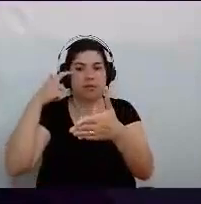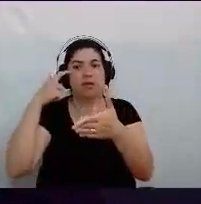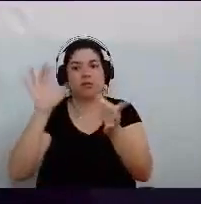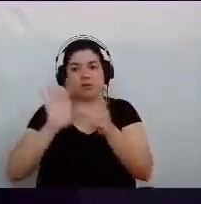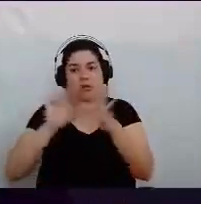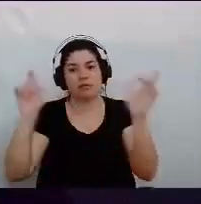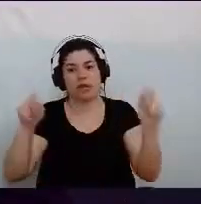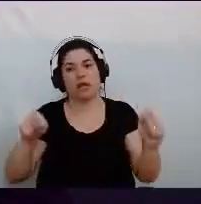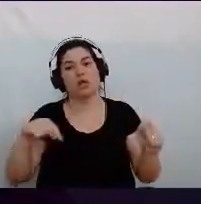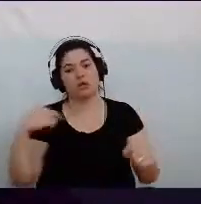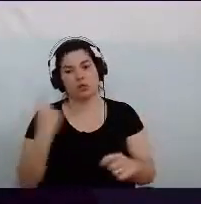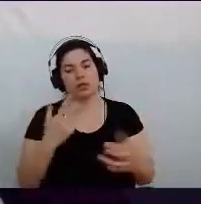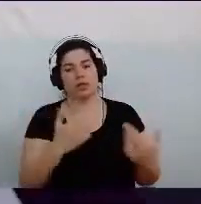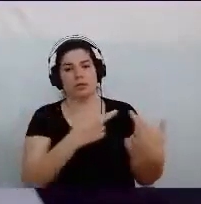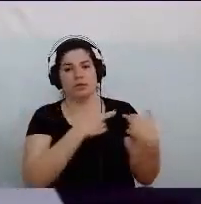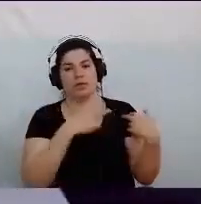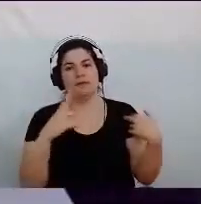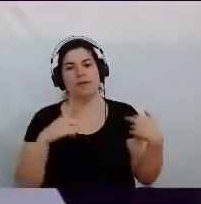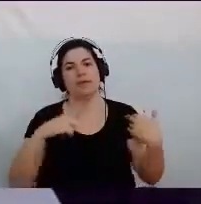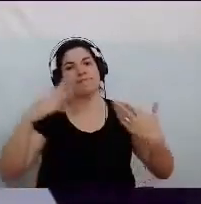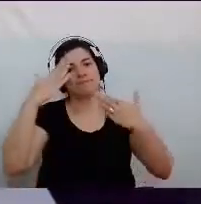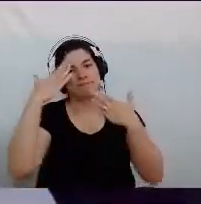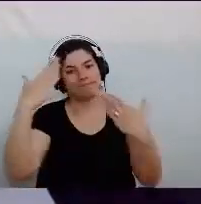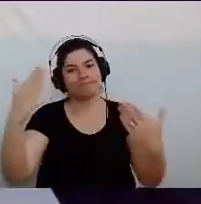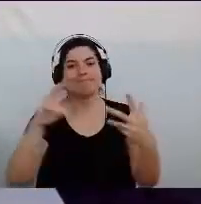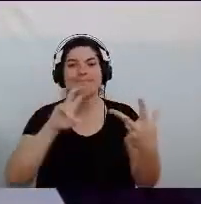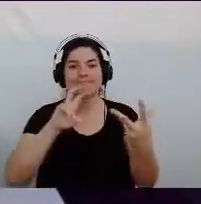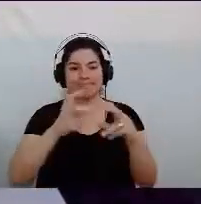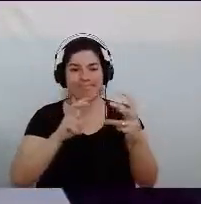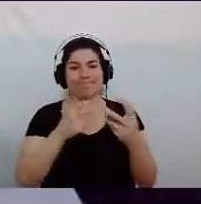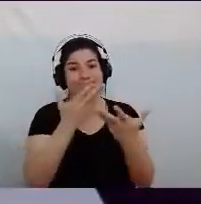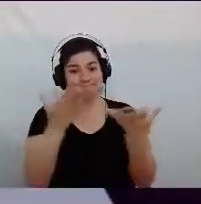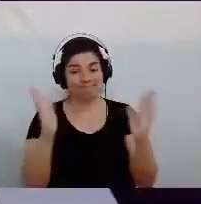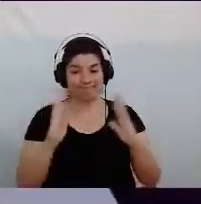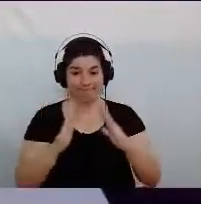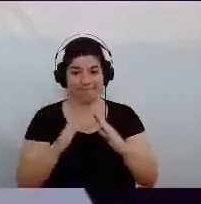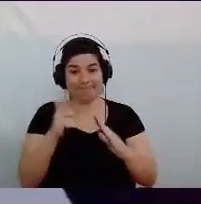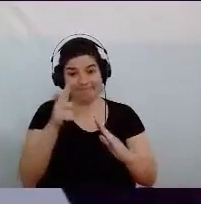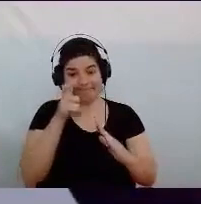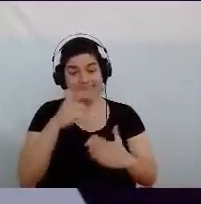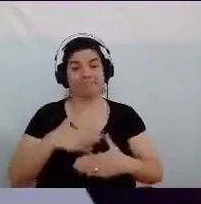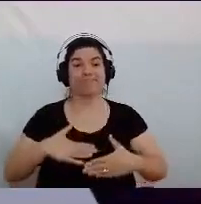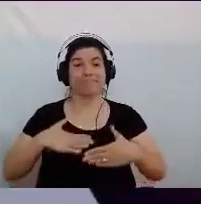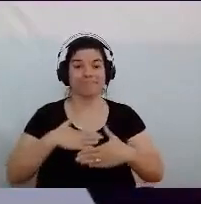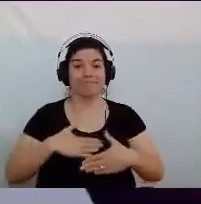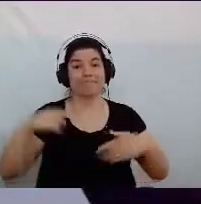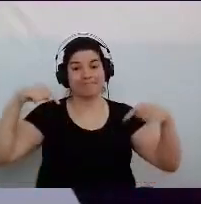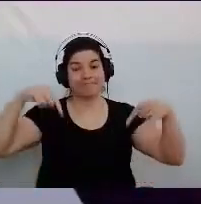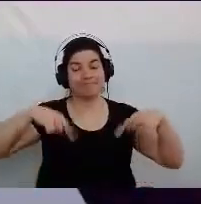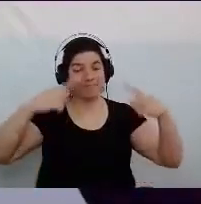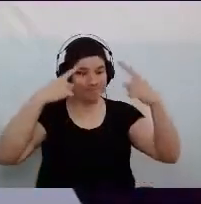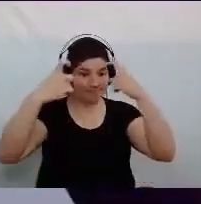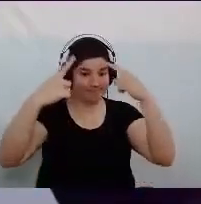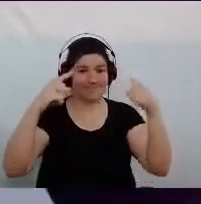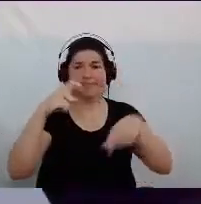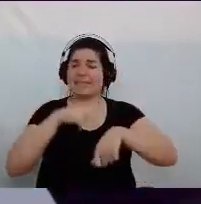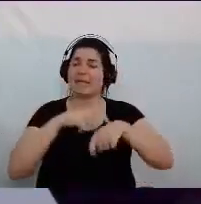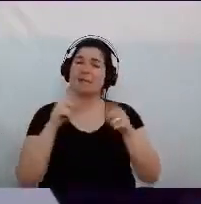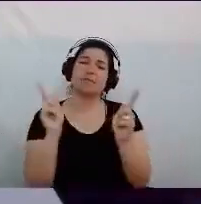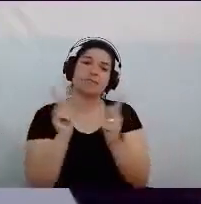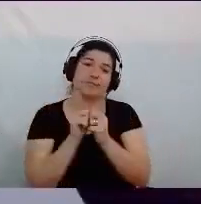gente muito obrigado TDC Espero que você que tá em casa acompanhando tenha gostado desses insights O tempo é curto mas